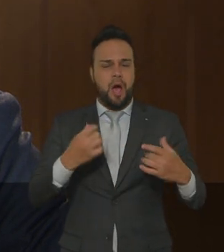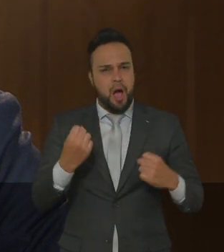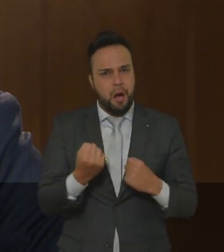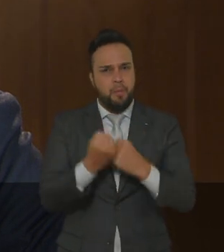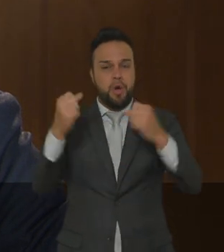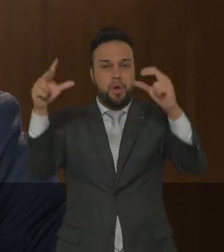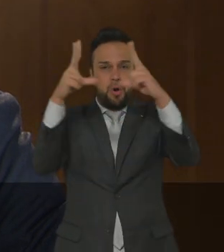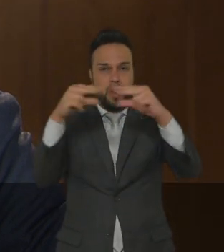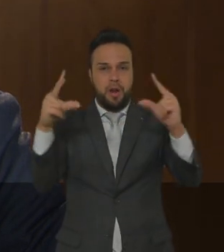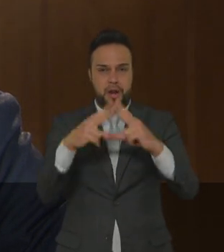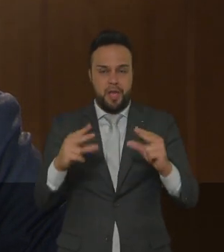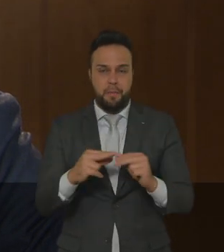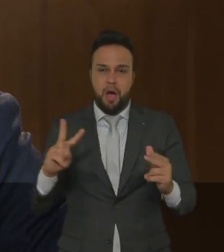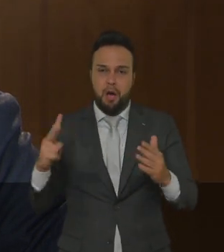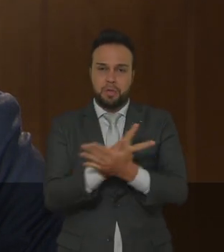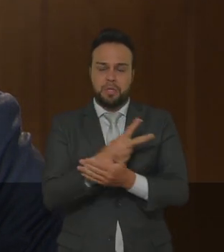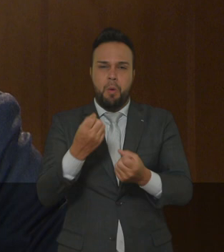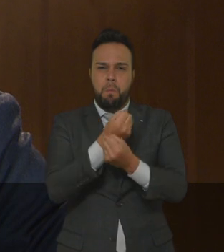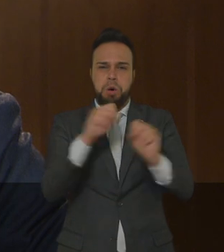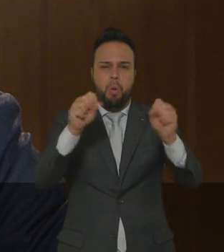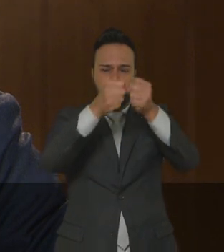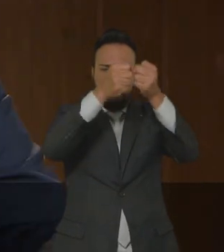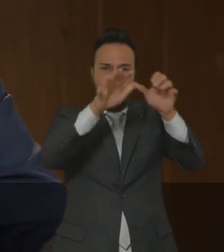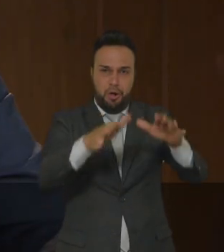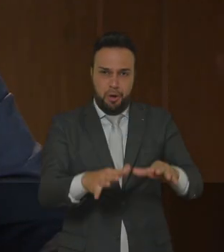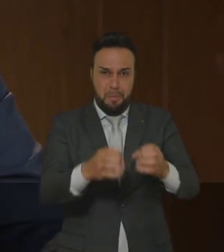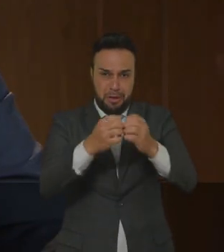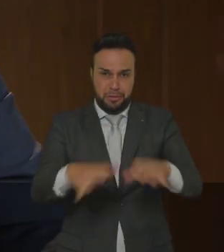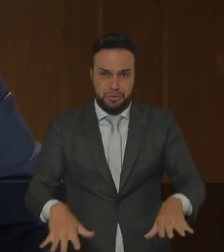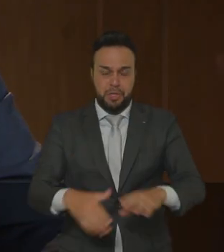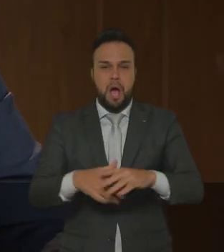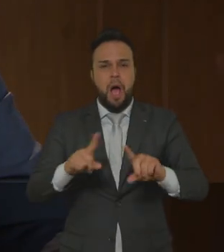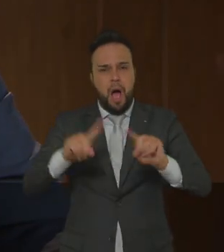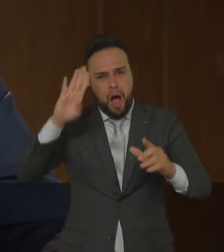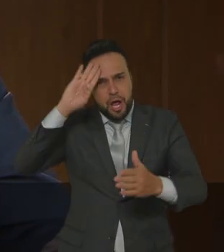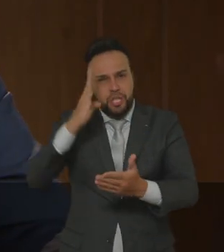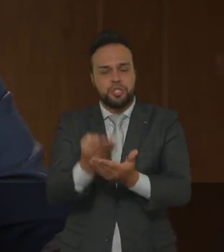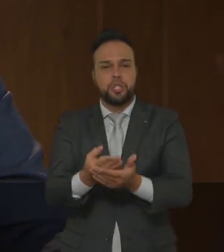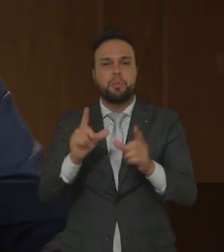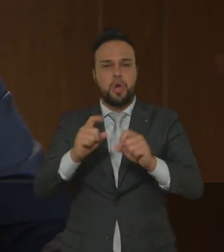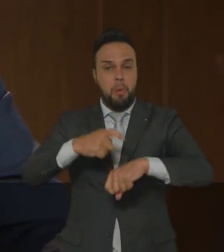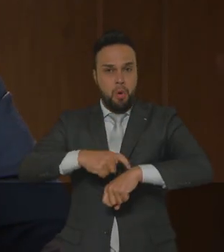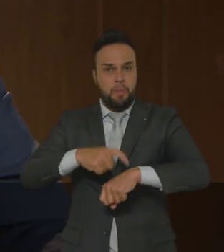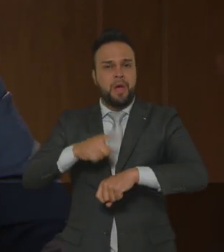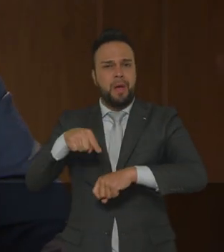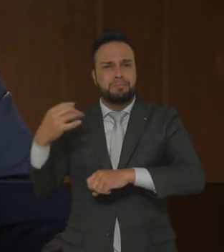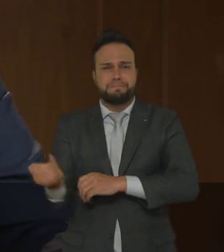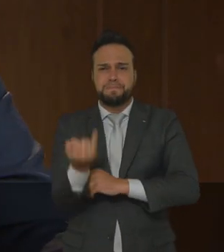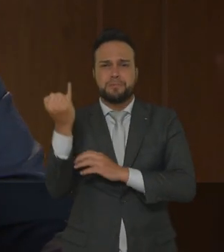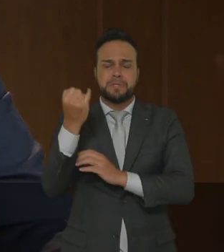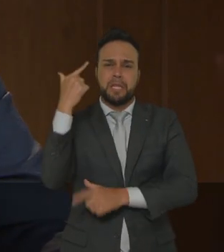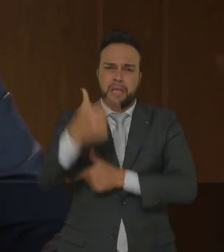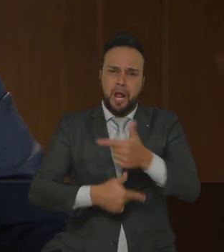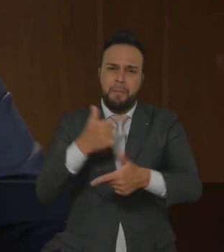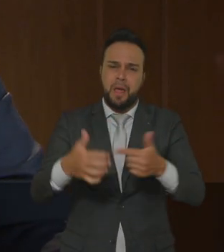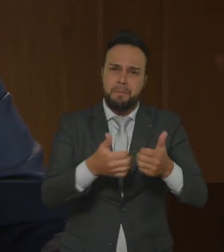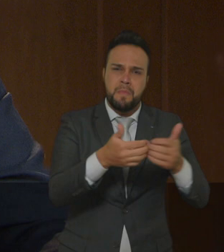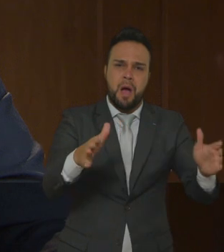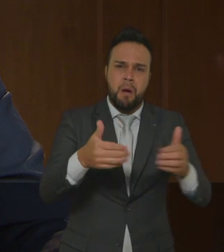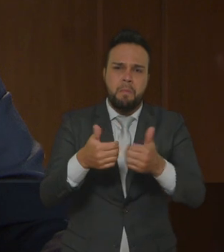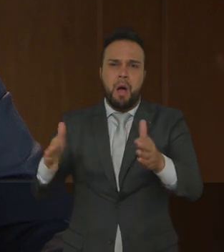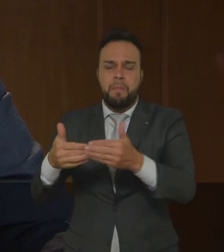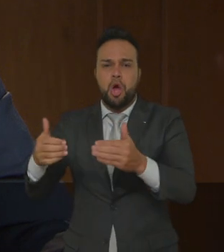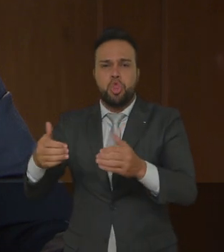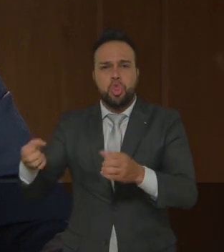povo do Líbano pelas recentes adversidades sofridas cremos que o momento é propício para trabalharmos pela abertura